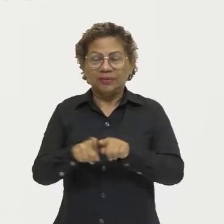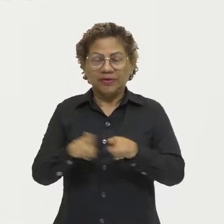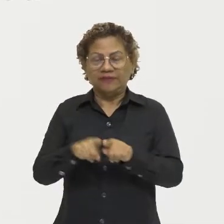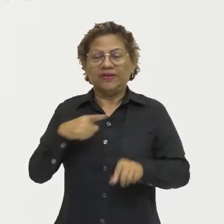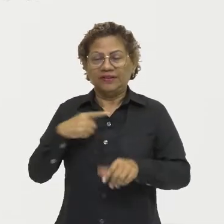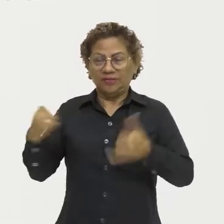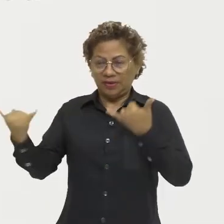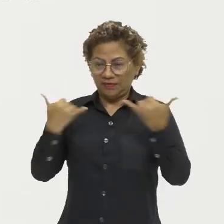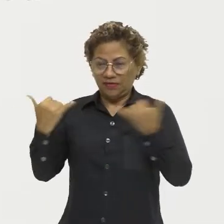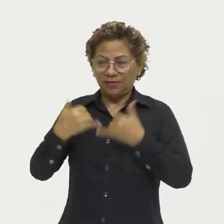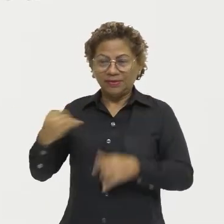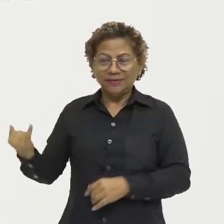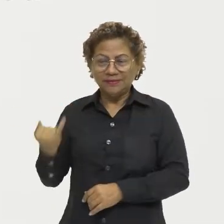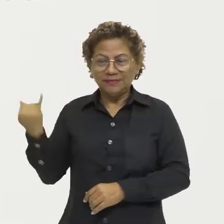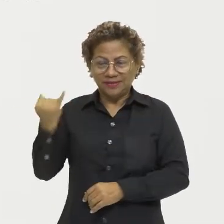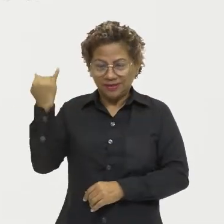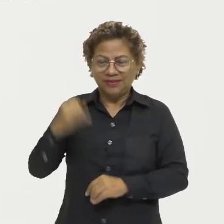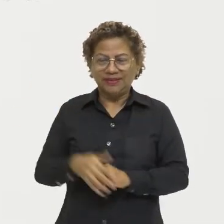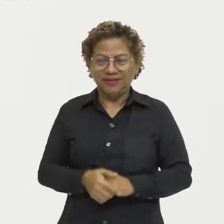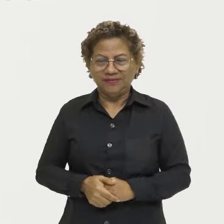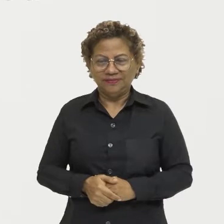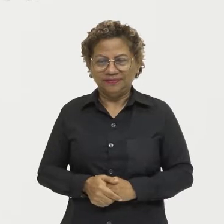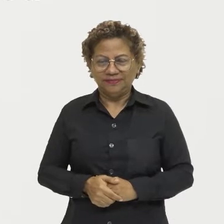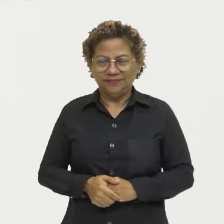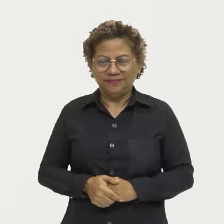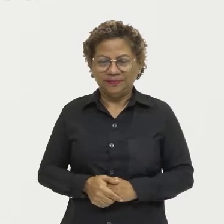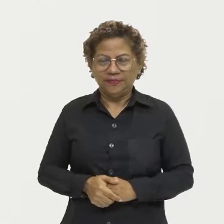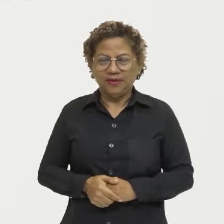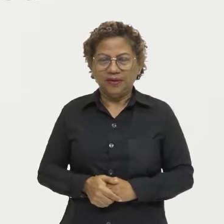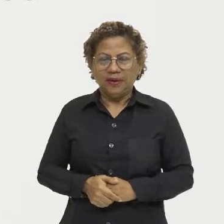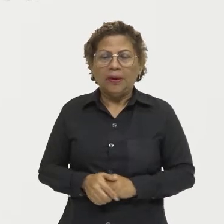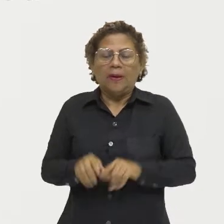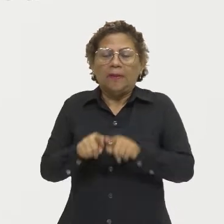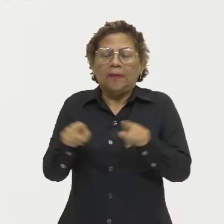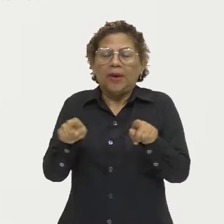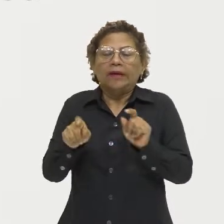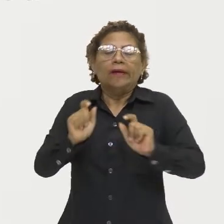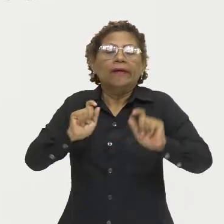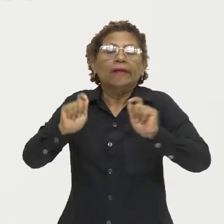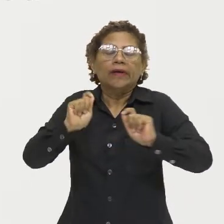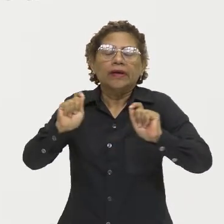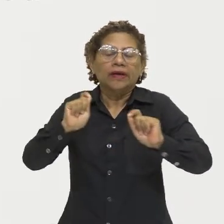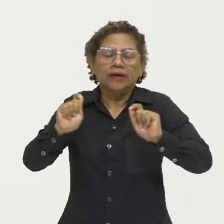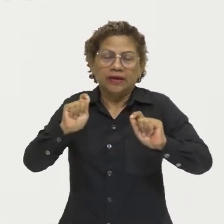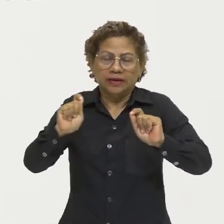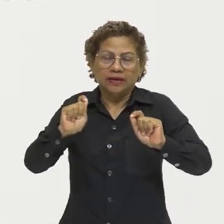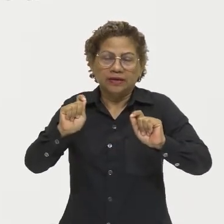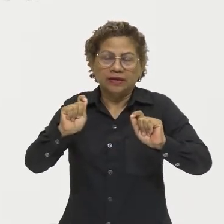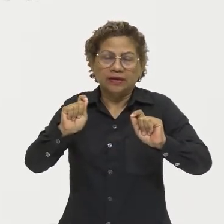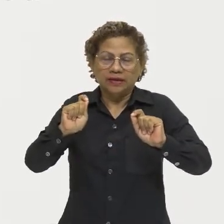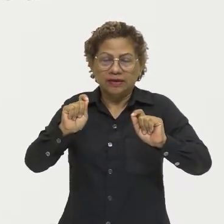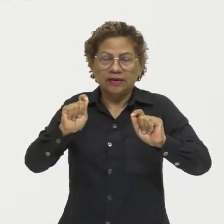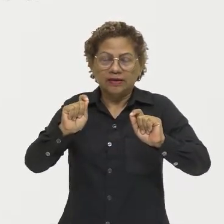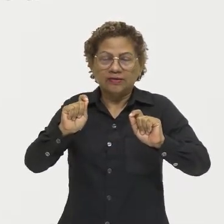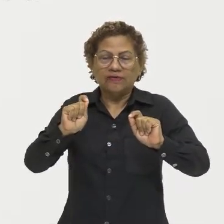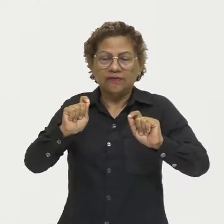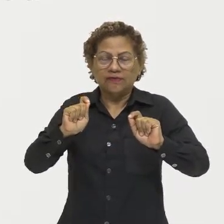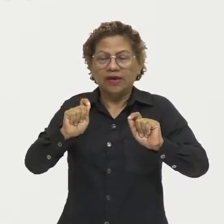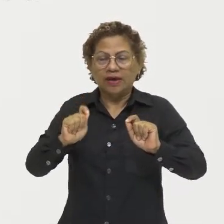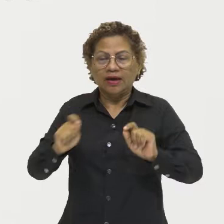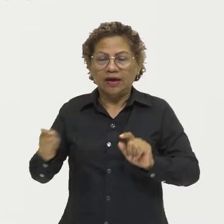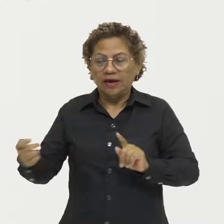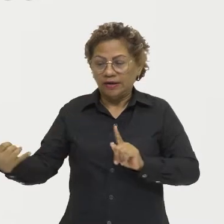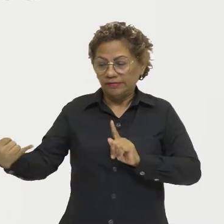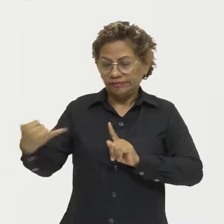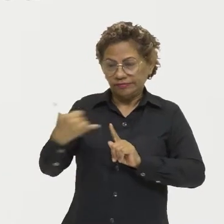importante aí, né? A intenção é transmitir ao receptor dados da realidade de uma forma